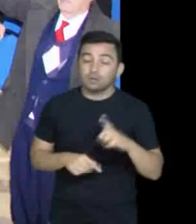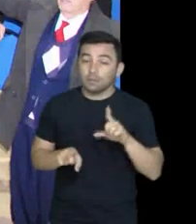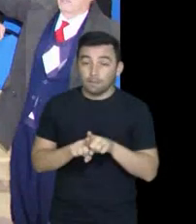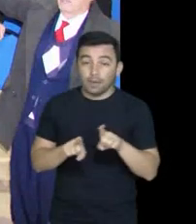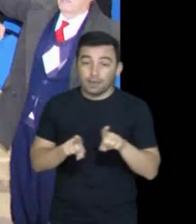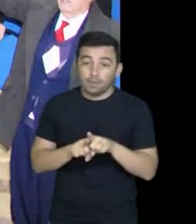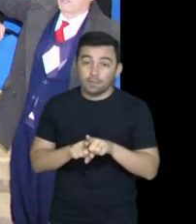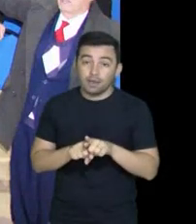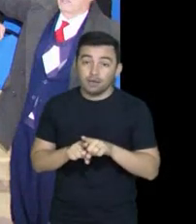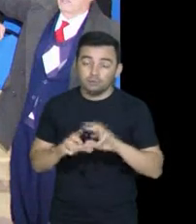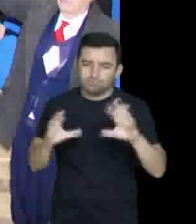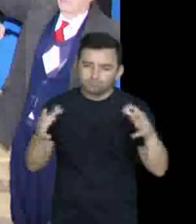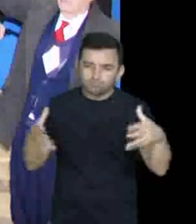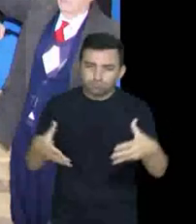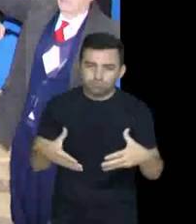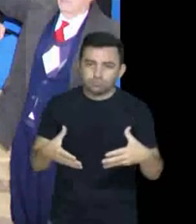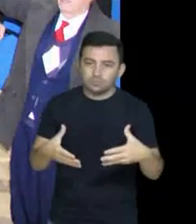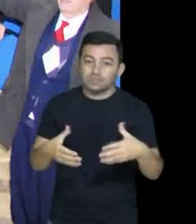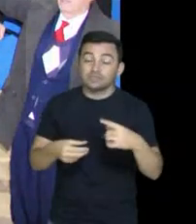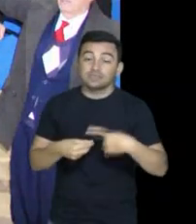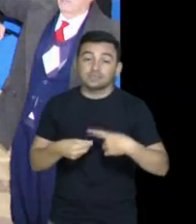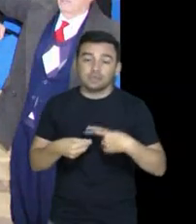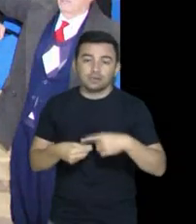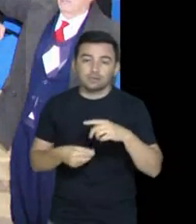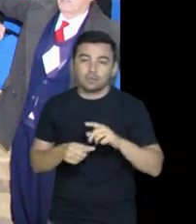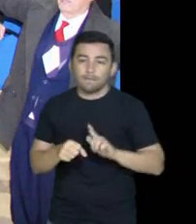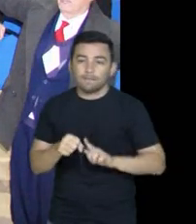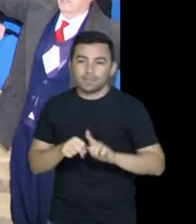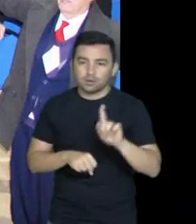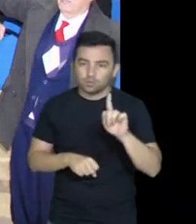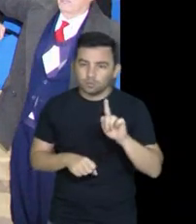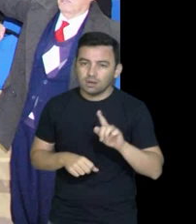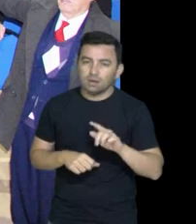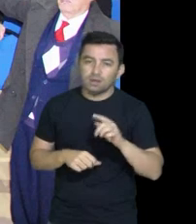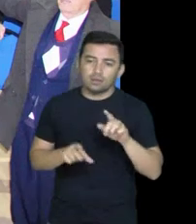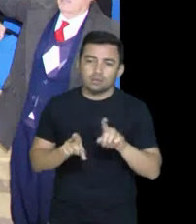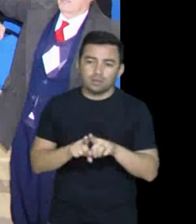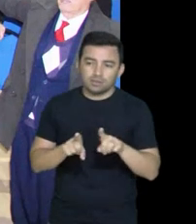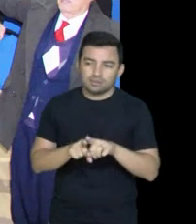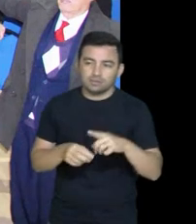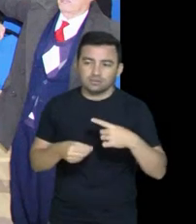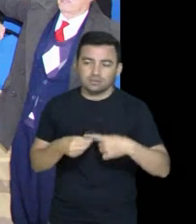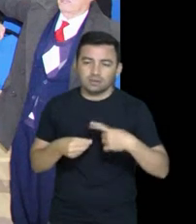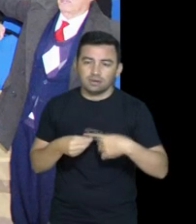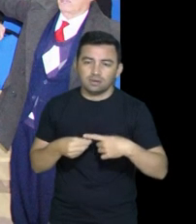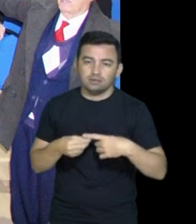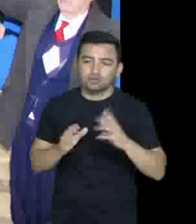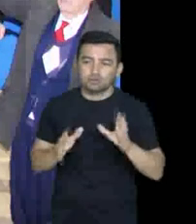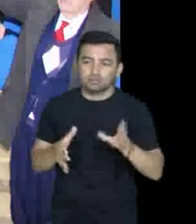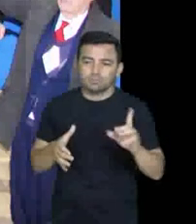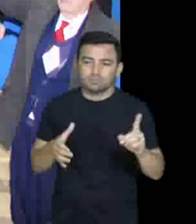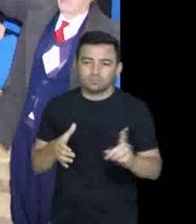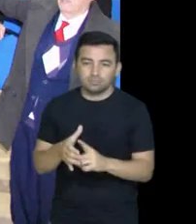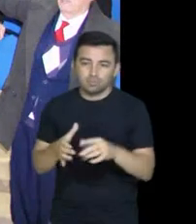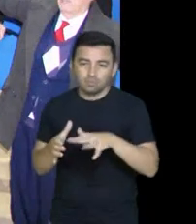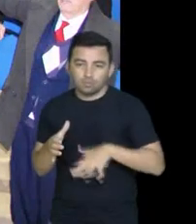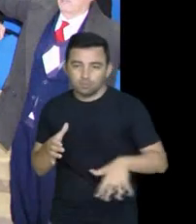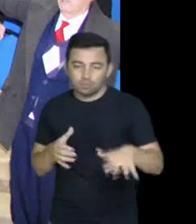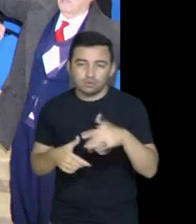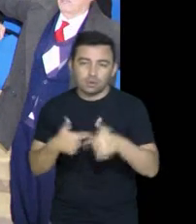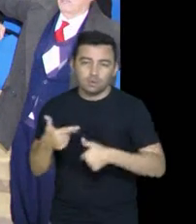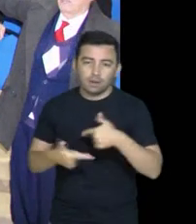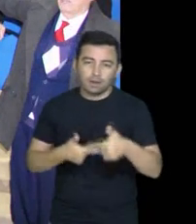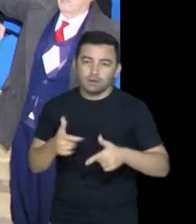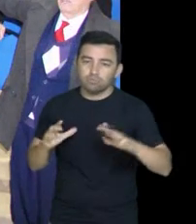da Assembleia de Deus lá na cidade de Piratuba esses aí são obreiros integrados obreiros que fazem parte da